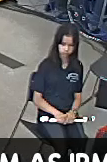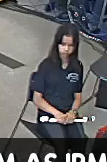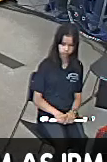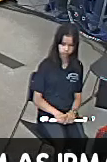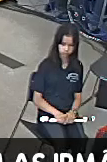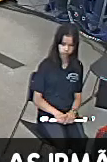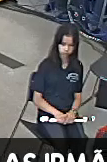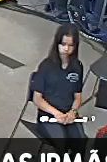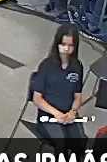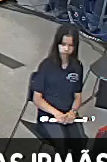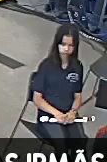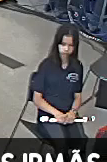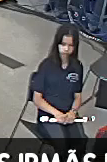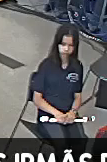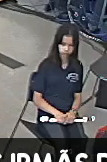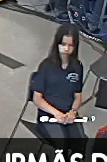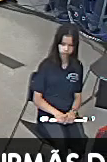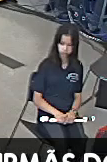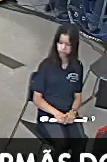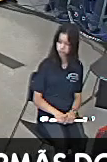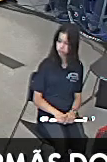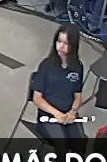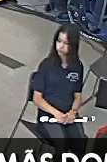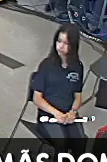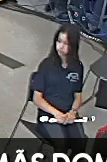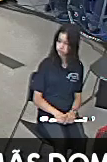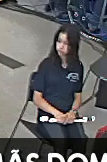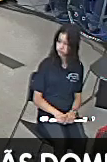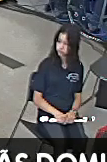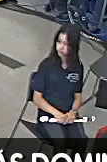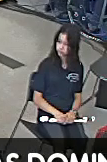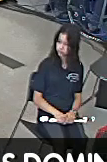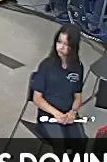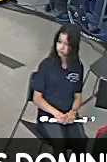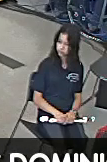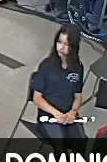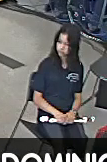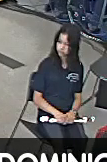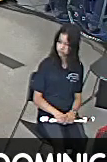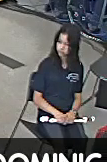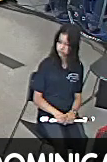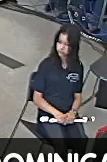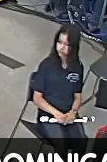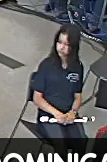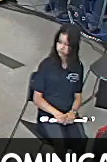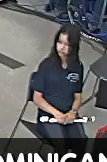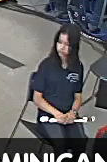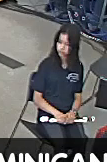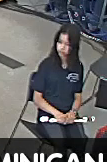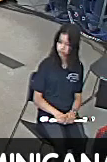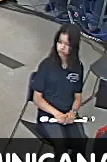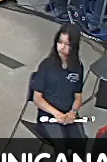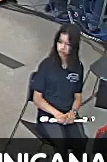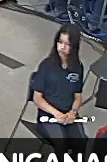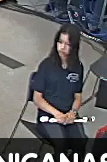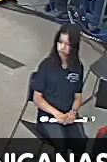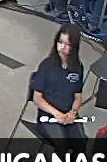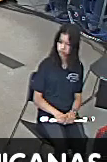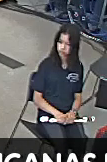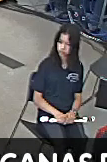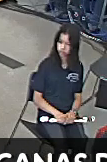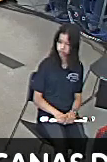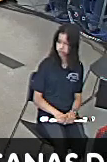sessão solene. E saúdo também todas as irmãs dominicanas da